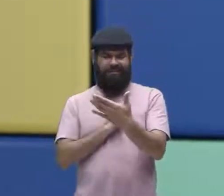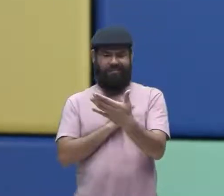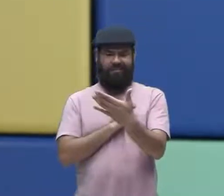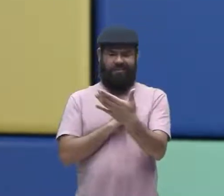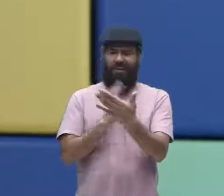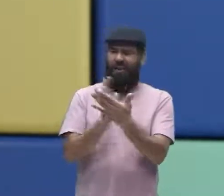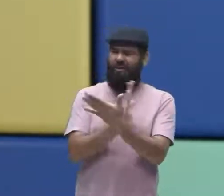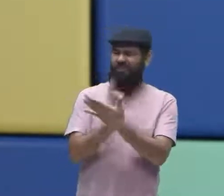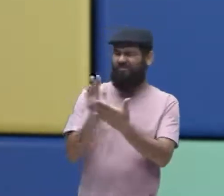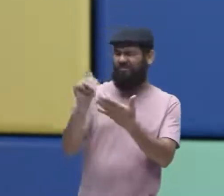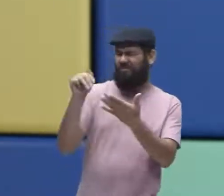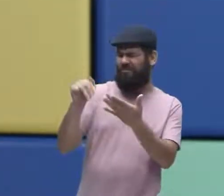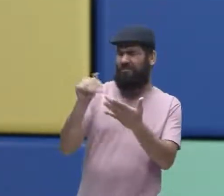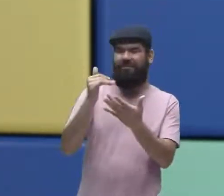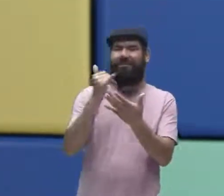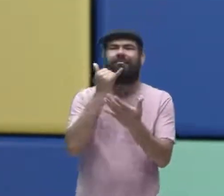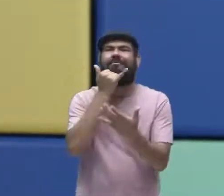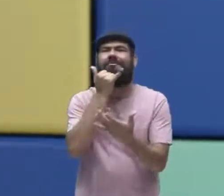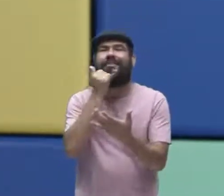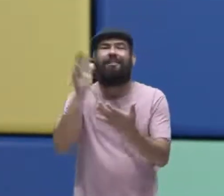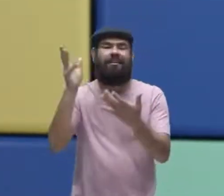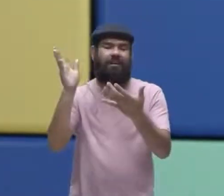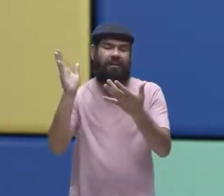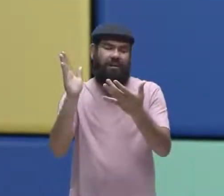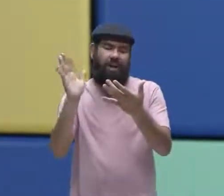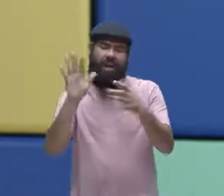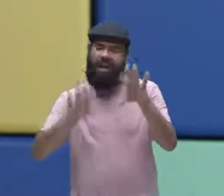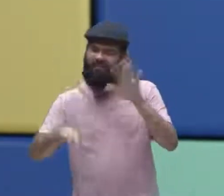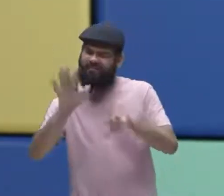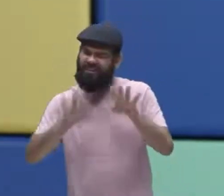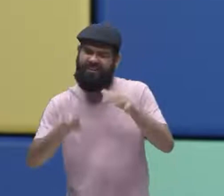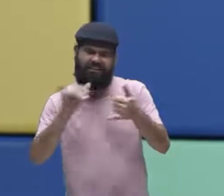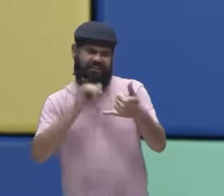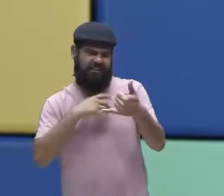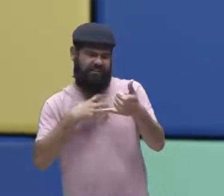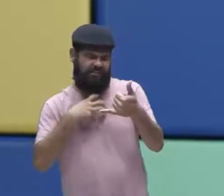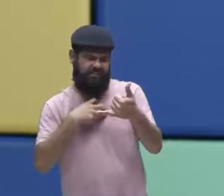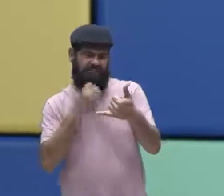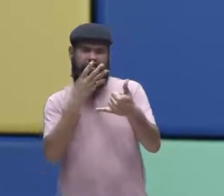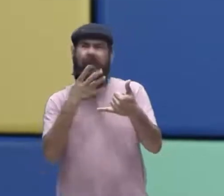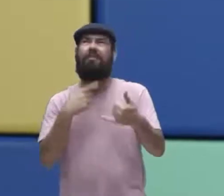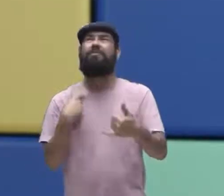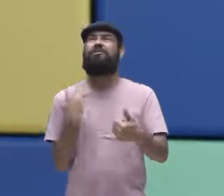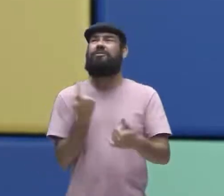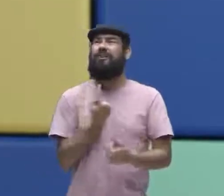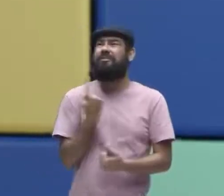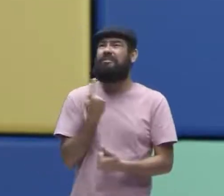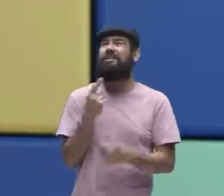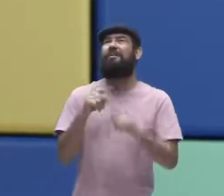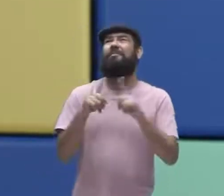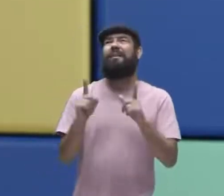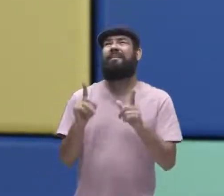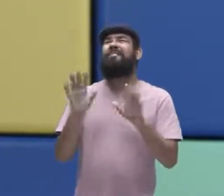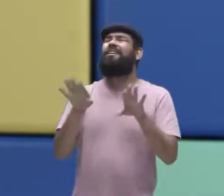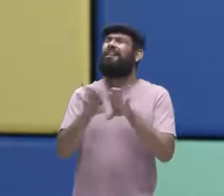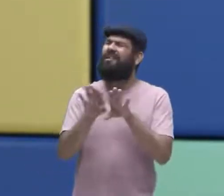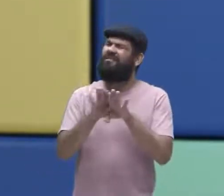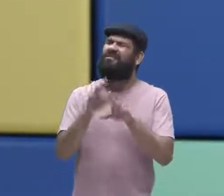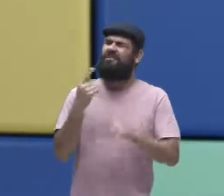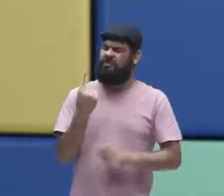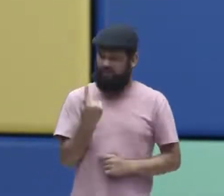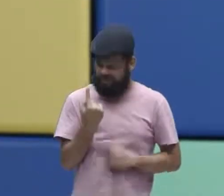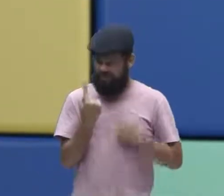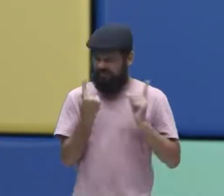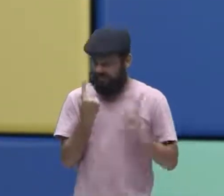minutos... ela disse assim que às vezes ela se sente bem ficando sozinha, mas ela acha também que passar muito tempo